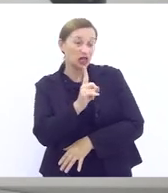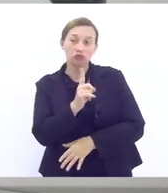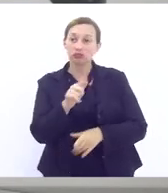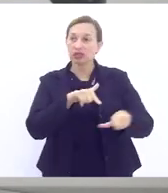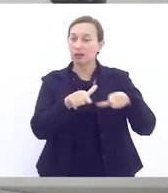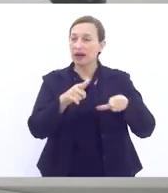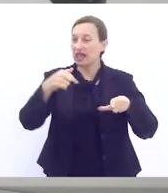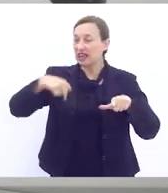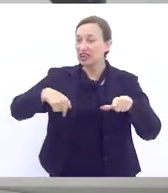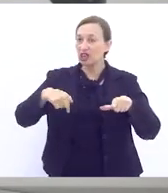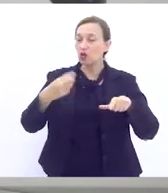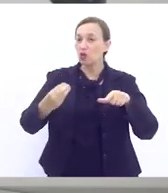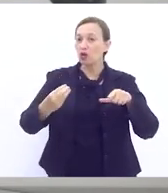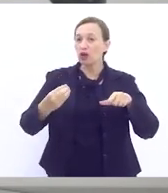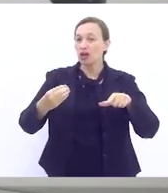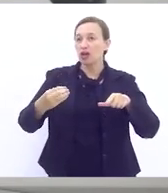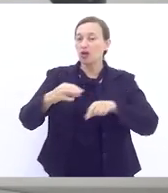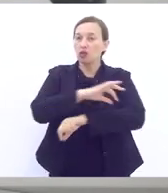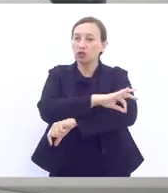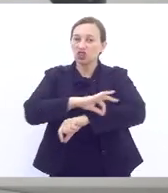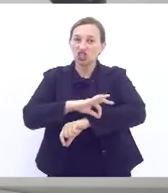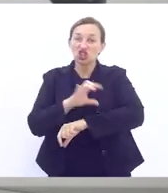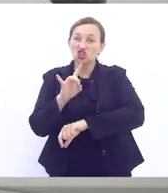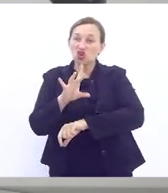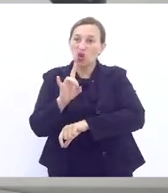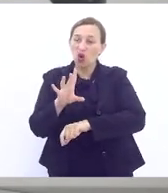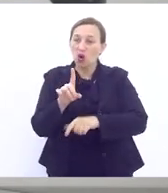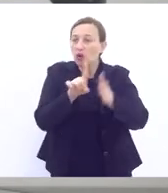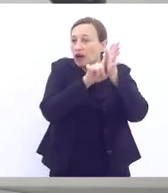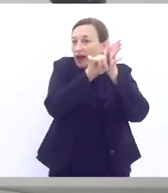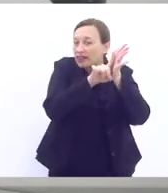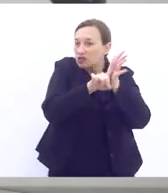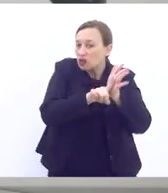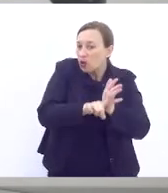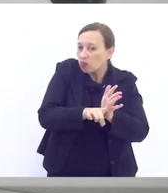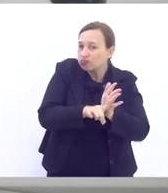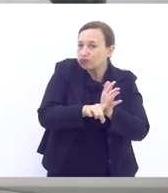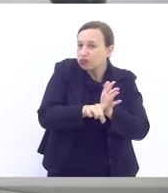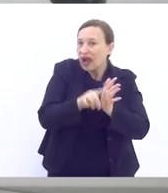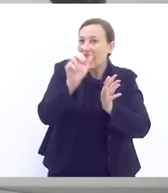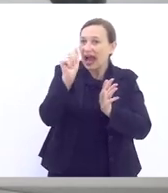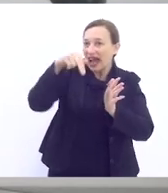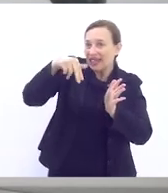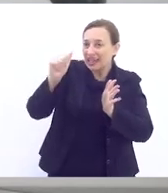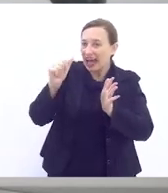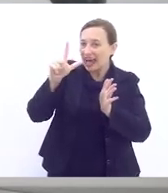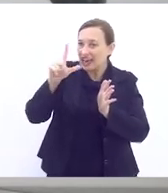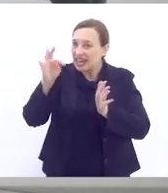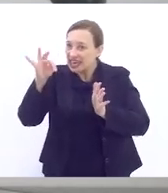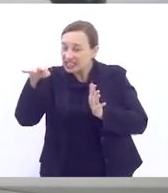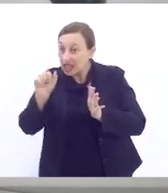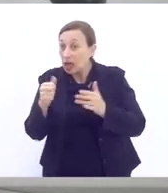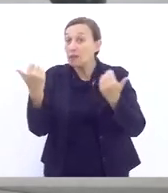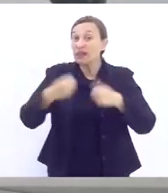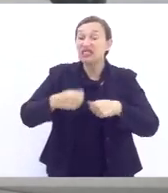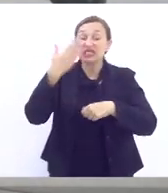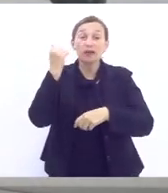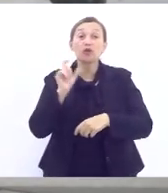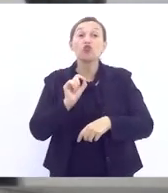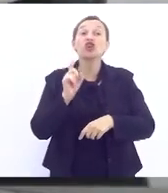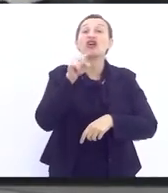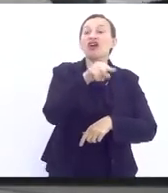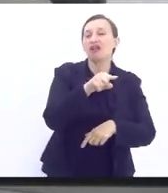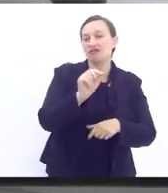aqui com engenheiro ele é analista ele pode ser chamado de qualquer coisa até de atendente tem que saber o que ele faz